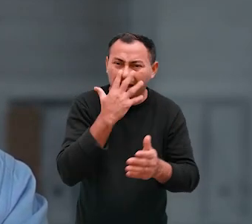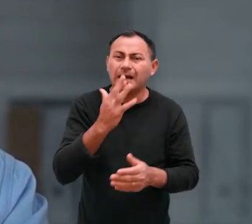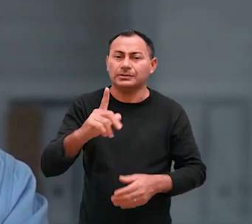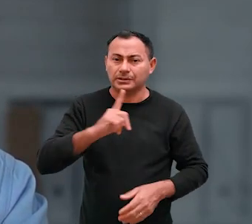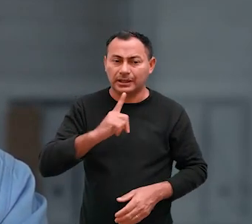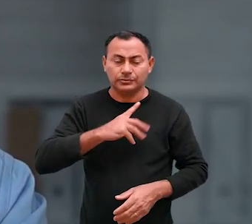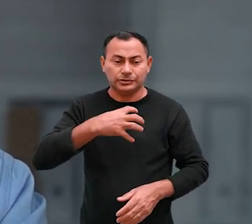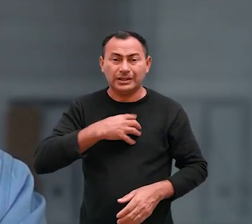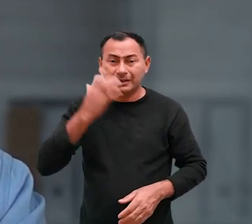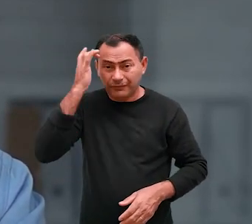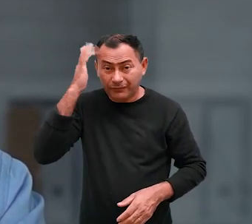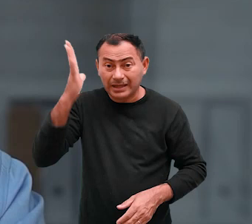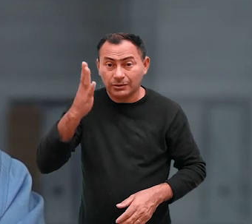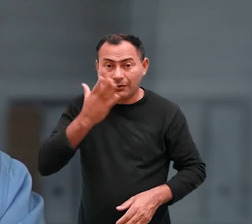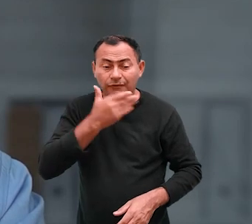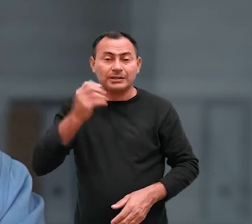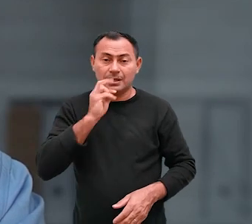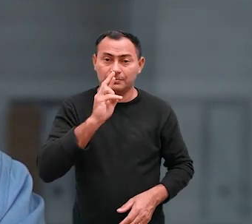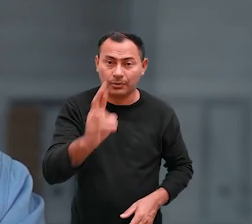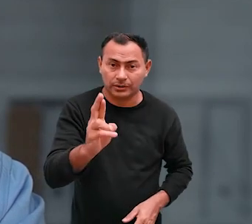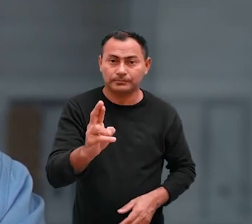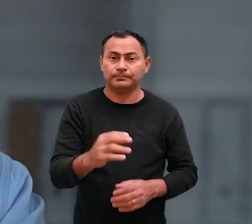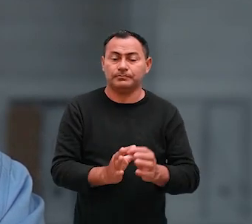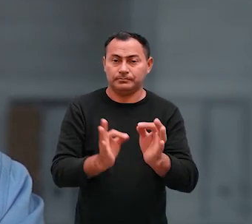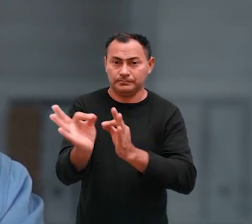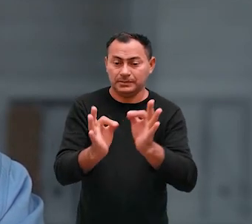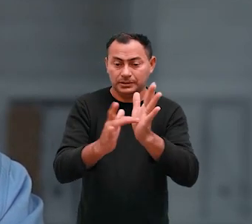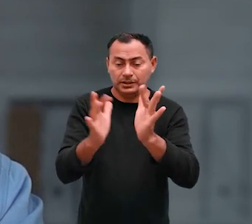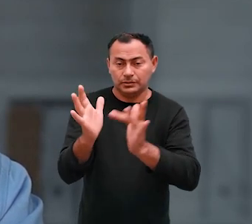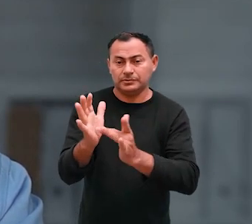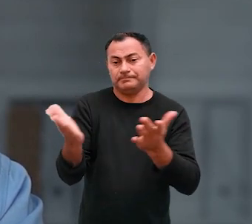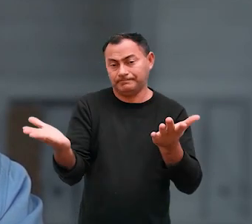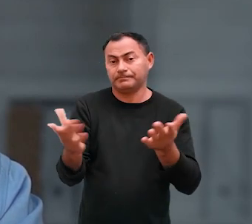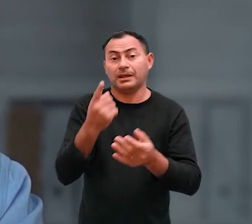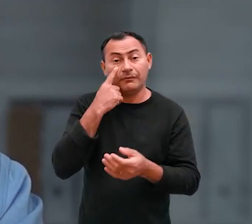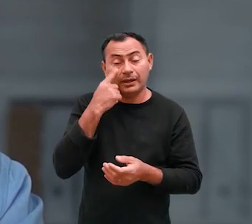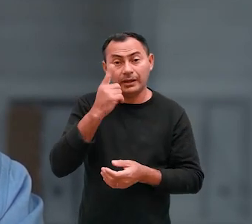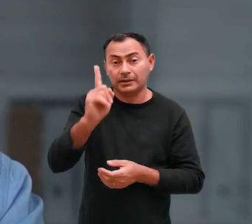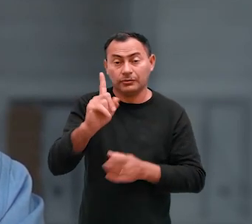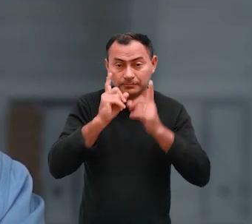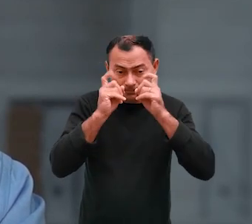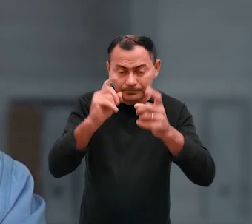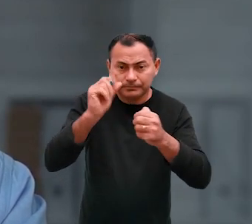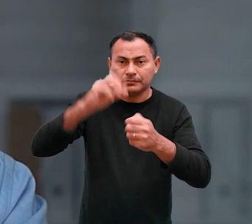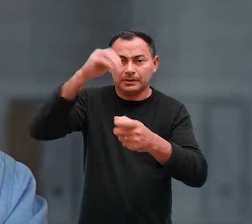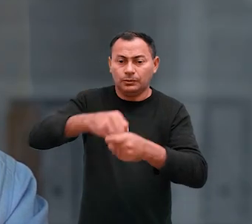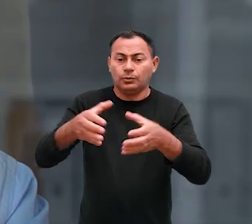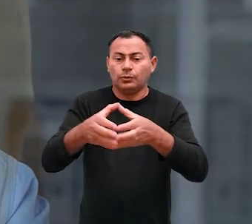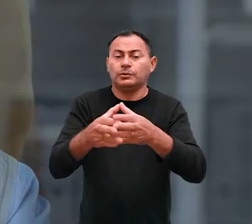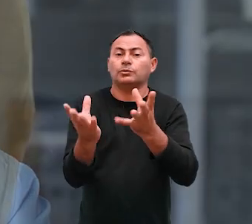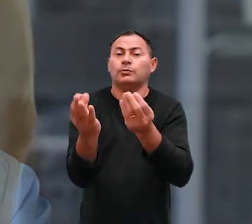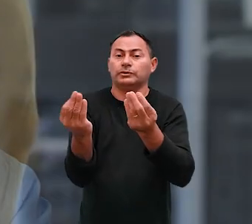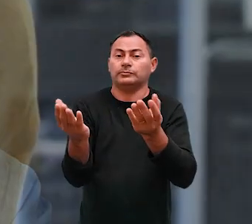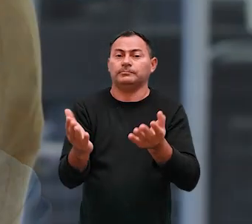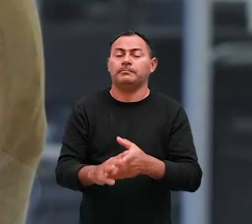que existe um jeito fácil de ser a resposta e a solução de Jesus, verá que não é interessante fazer parte do grupo dos